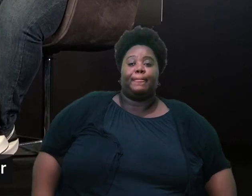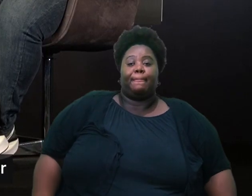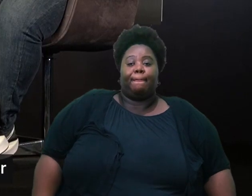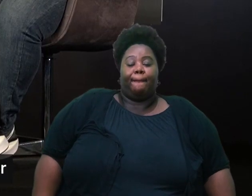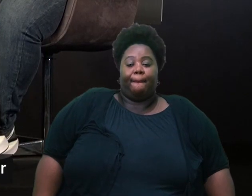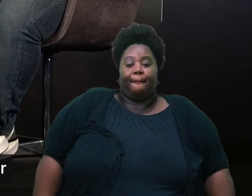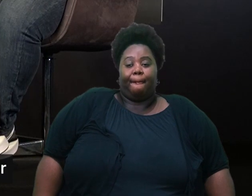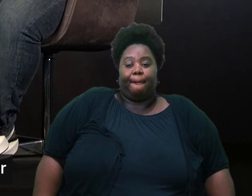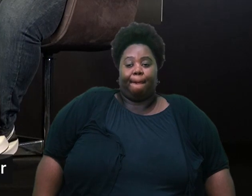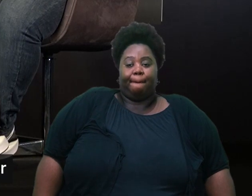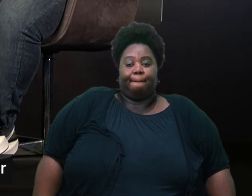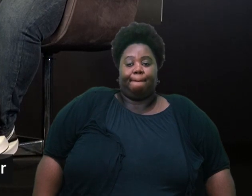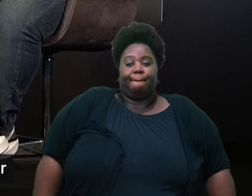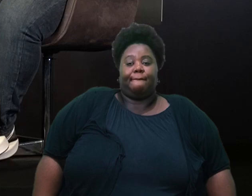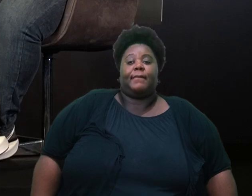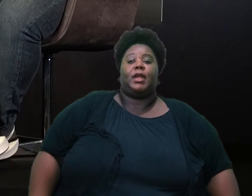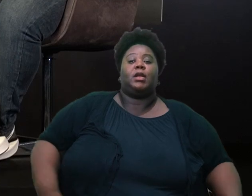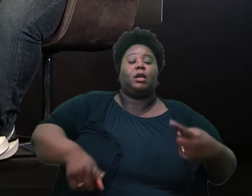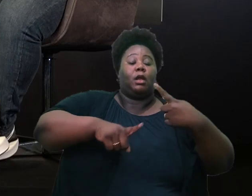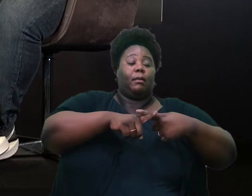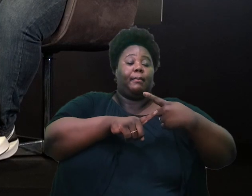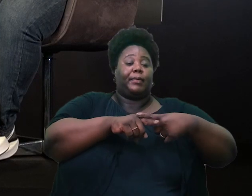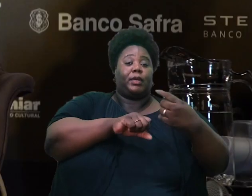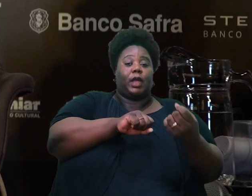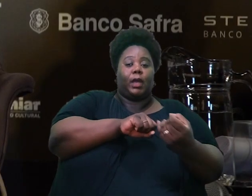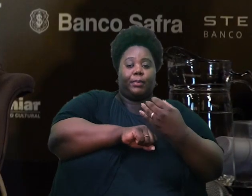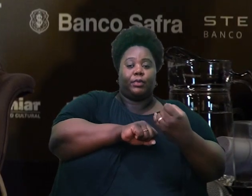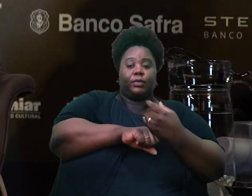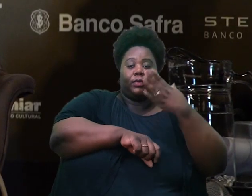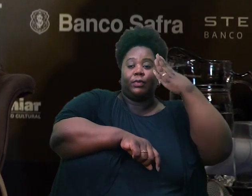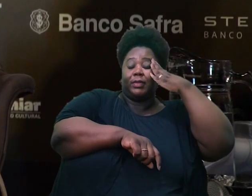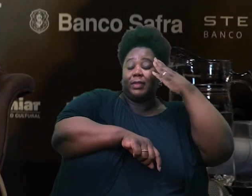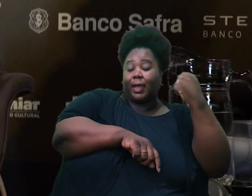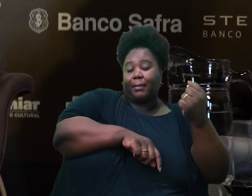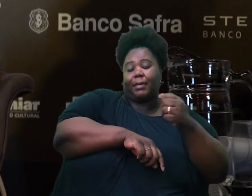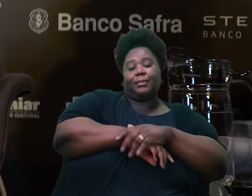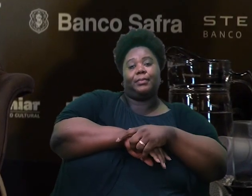Porque essas produções de saber são muito elaboradas.